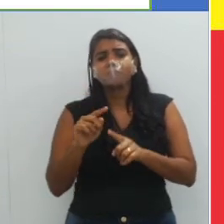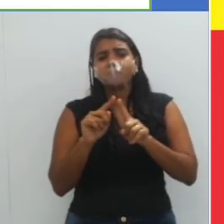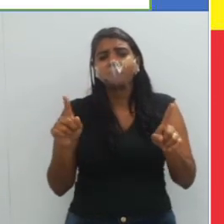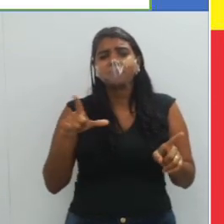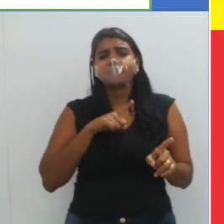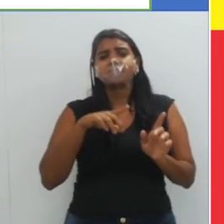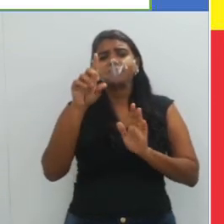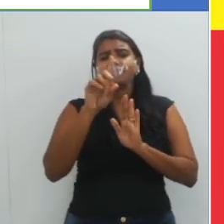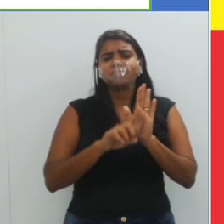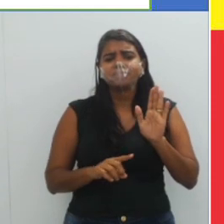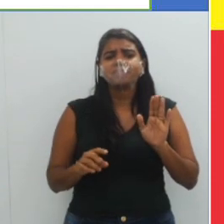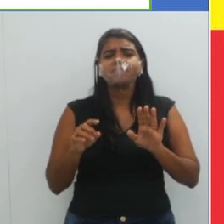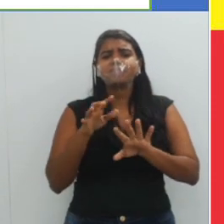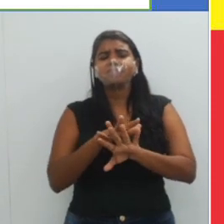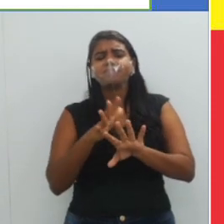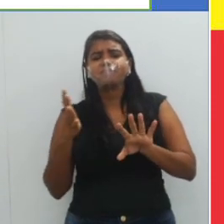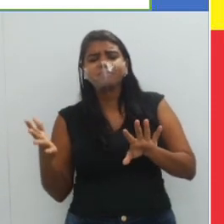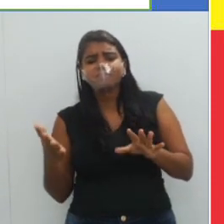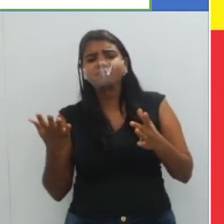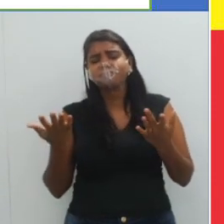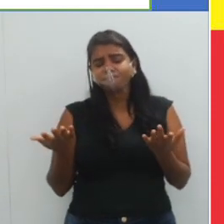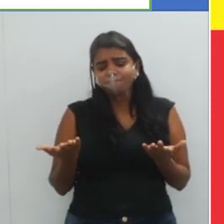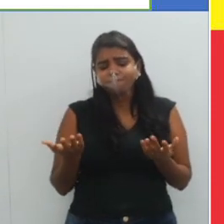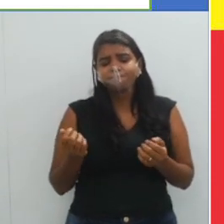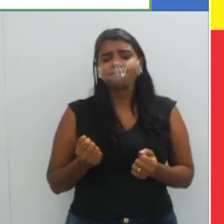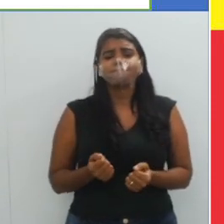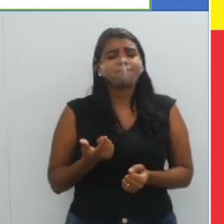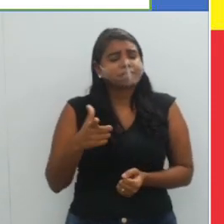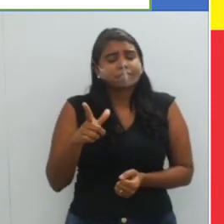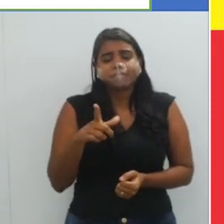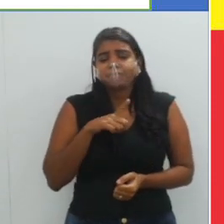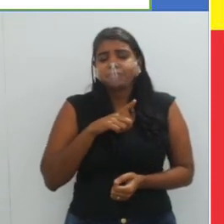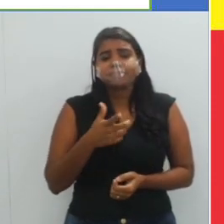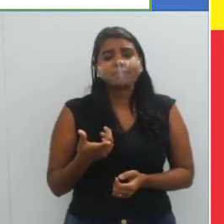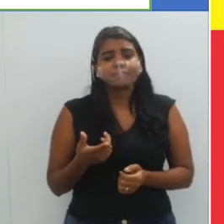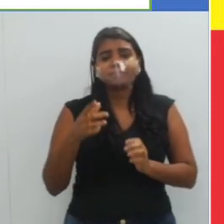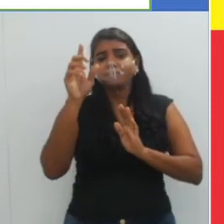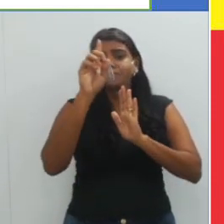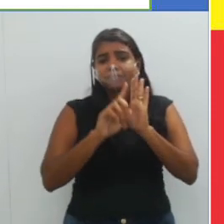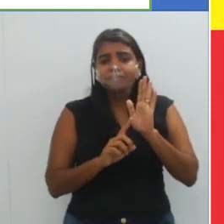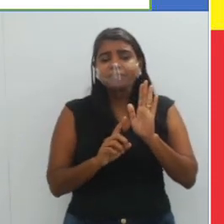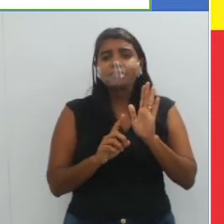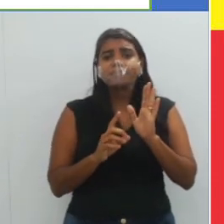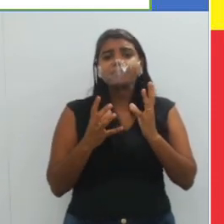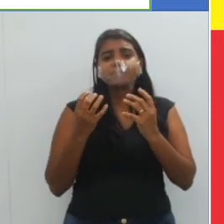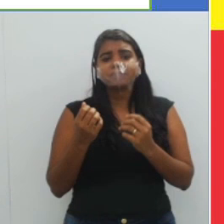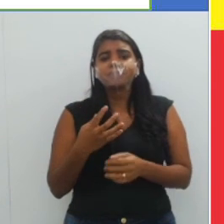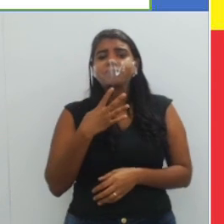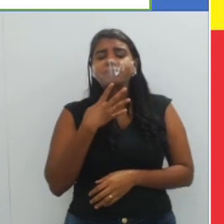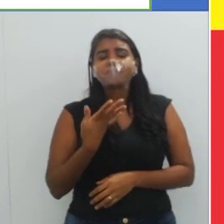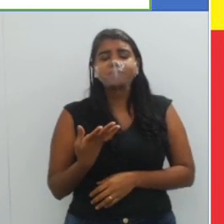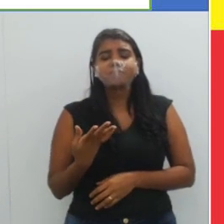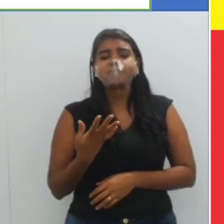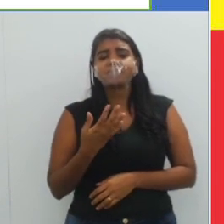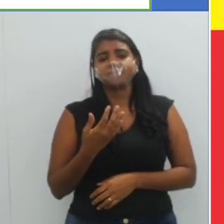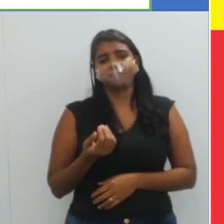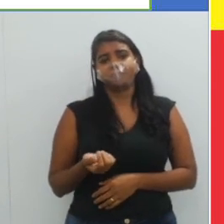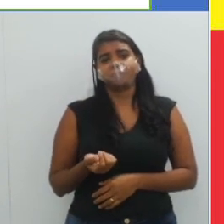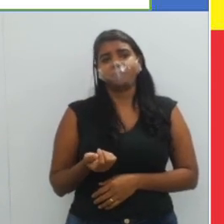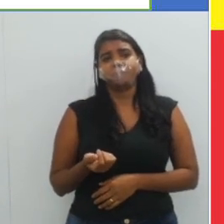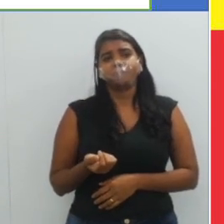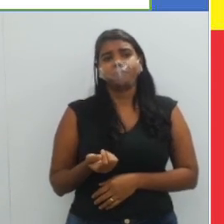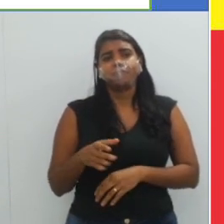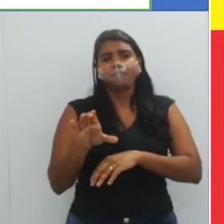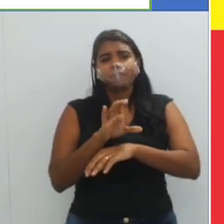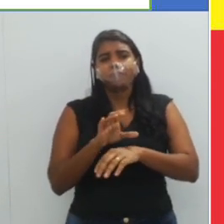têm os seus direitos cerceados, cortados, muitas vezes eles não têm os seus direitos plenamente reconhecidos. Essas